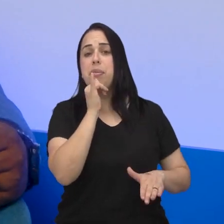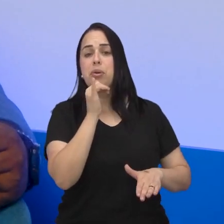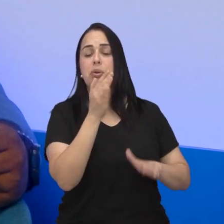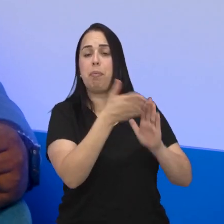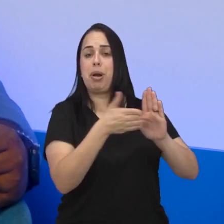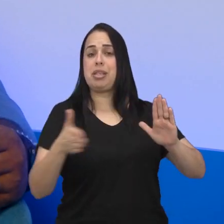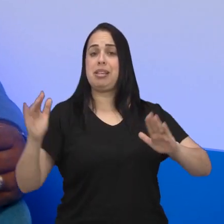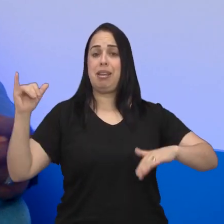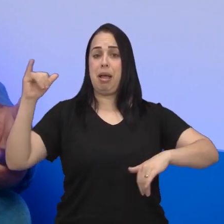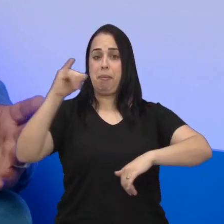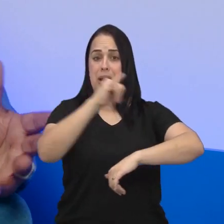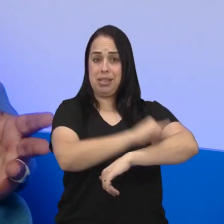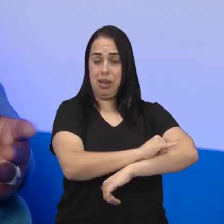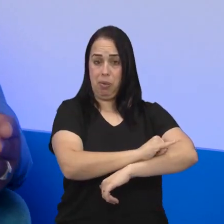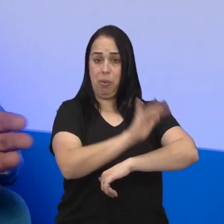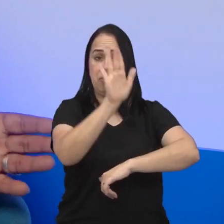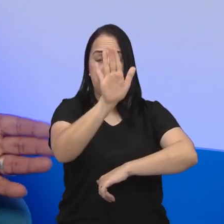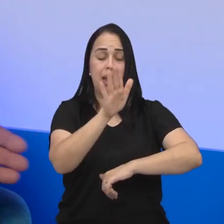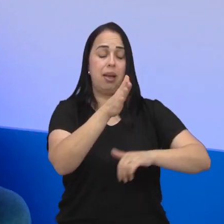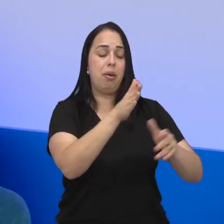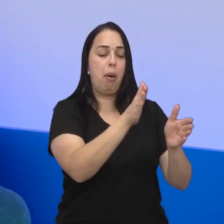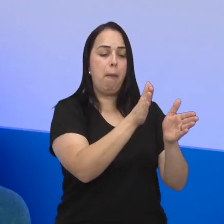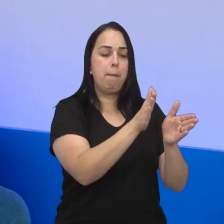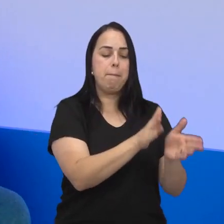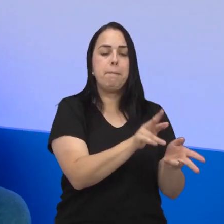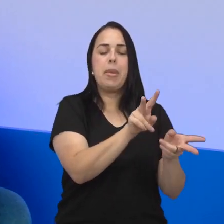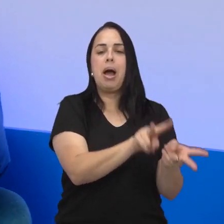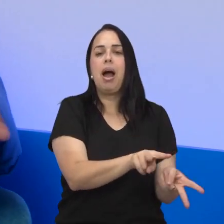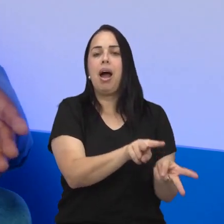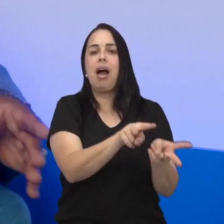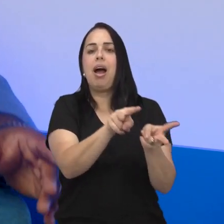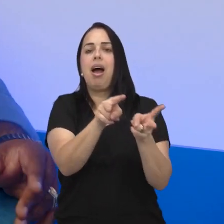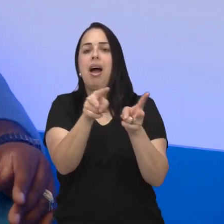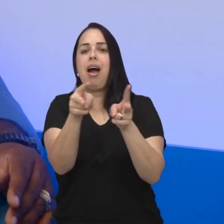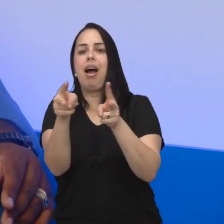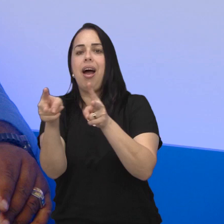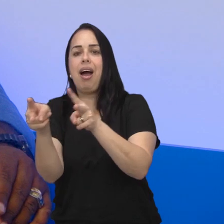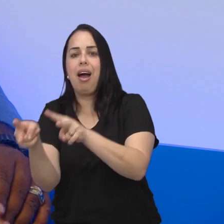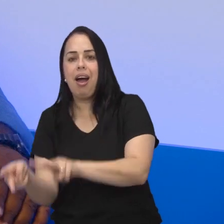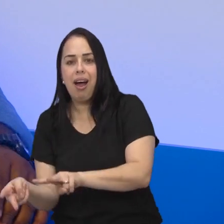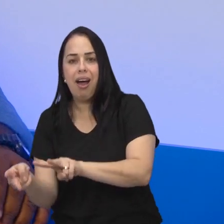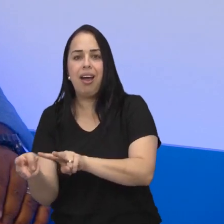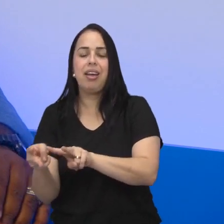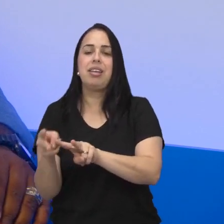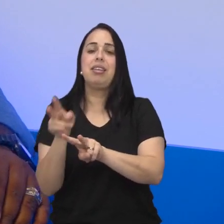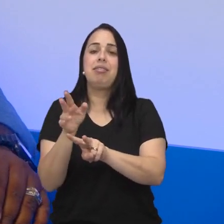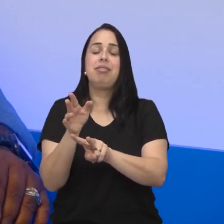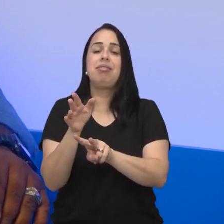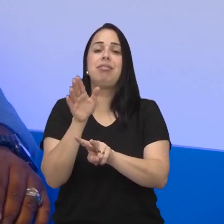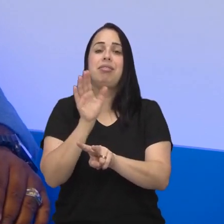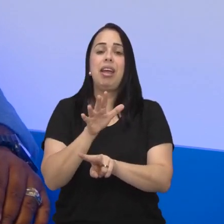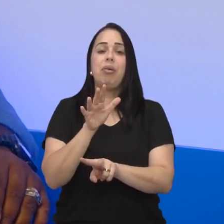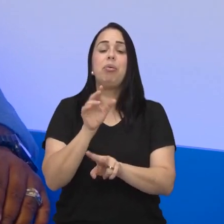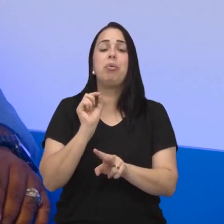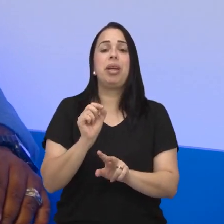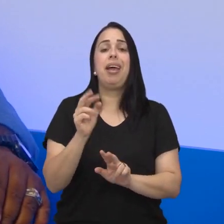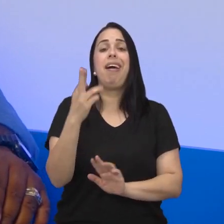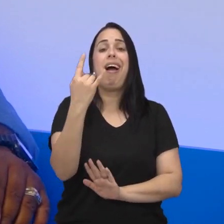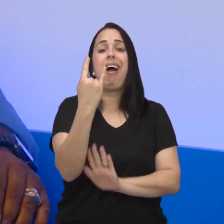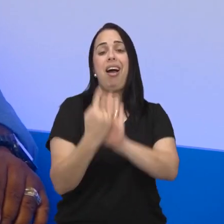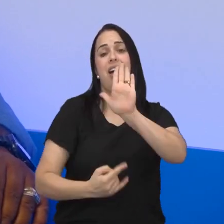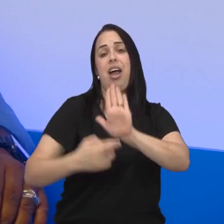processo da Embraer. Então, num processo de desestatização ou privatização, existe uma parte que é muito importante,